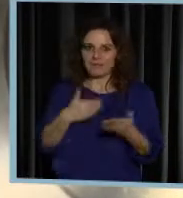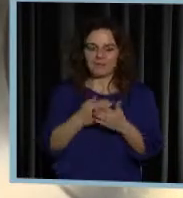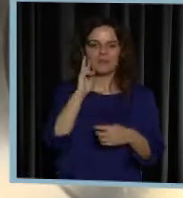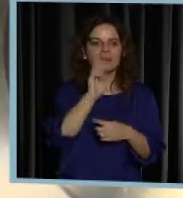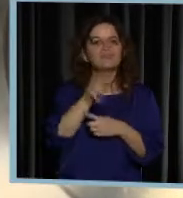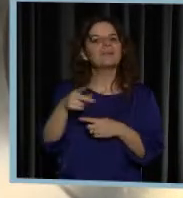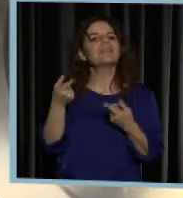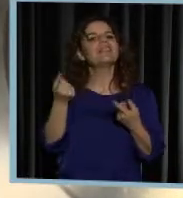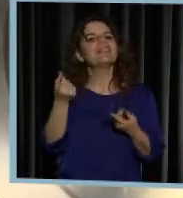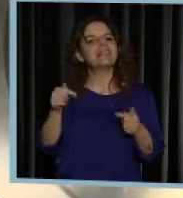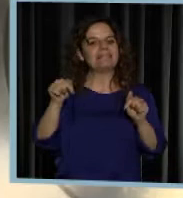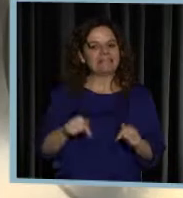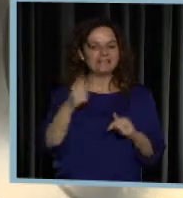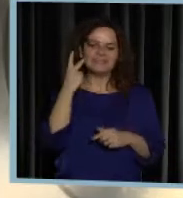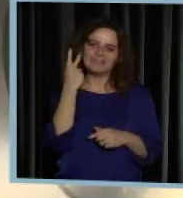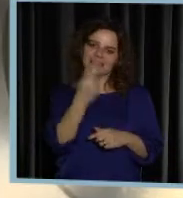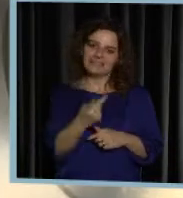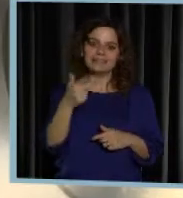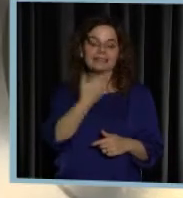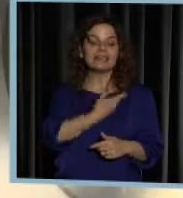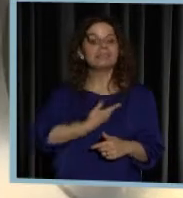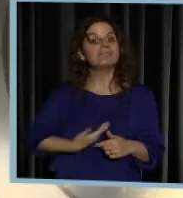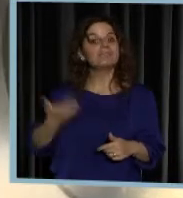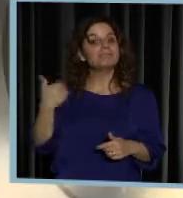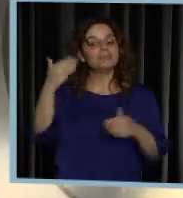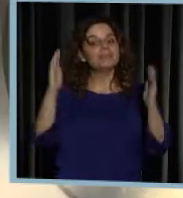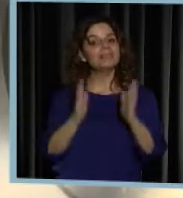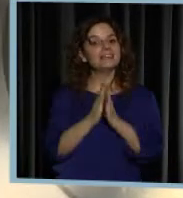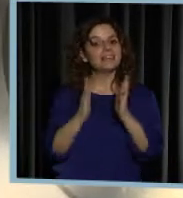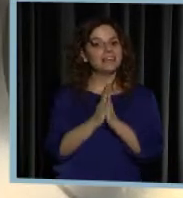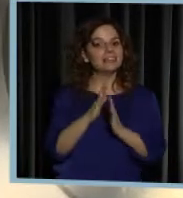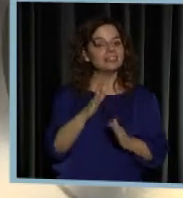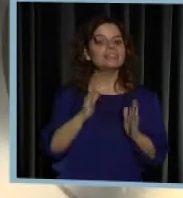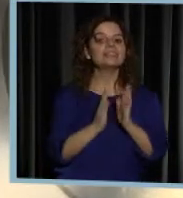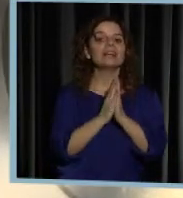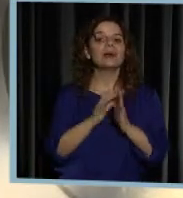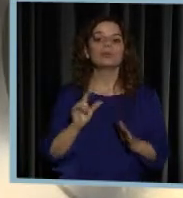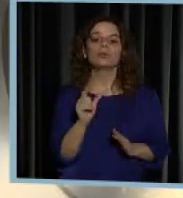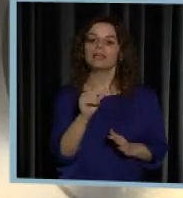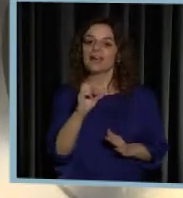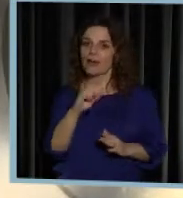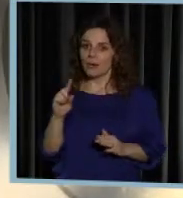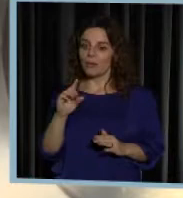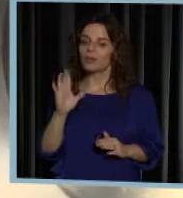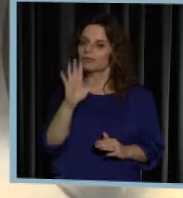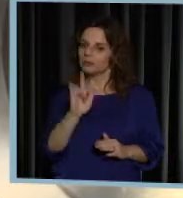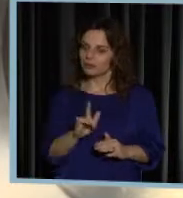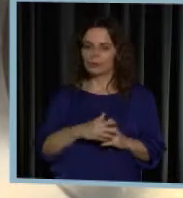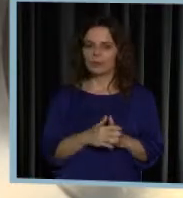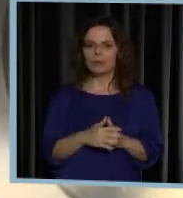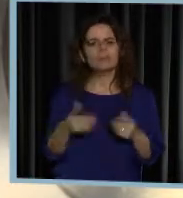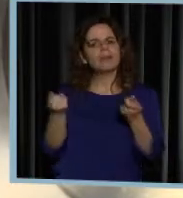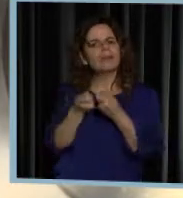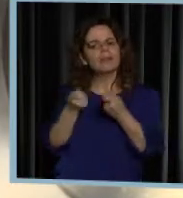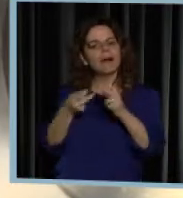propostas pelo Museu do Dinheiro nesta visita aqui às antigas instalações da Igreja de São Julião, em Lisboa, junto